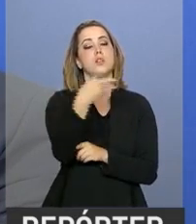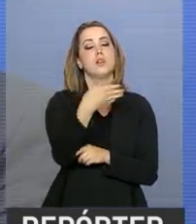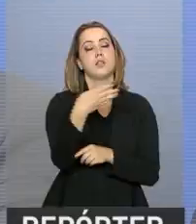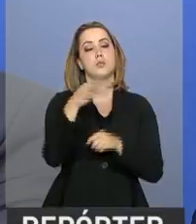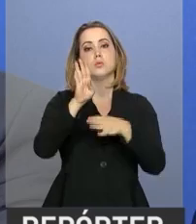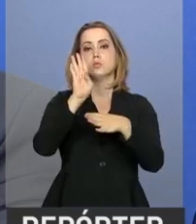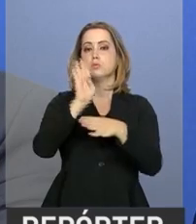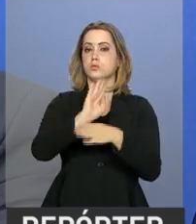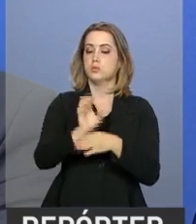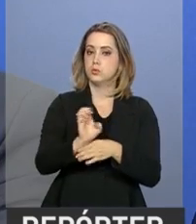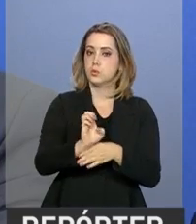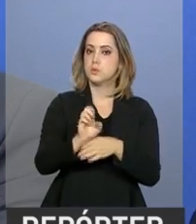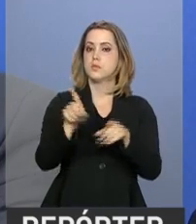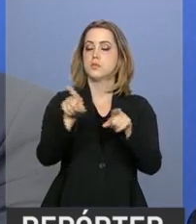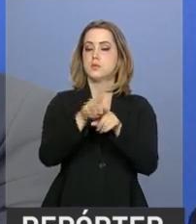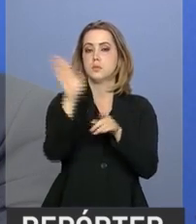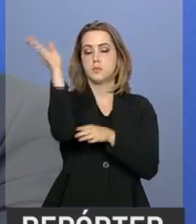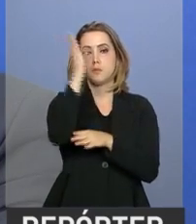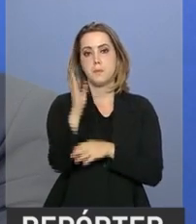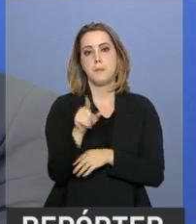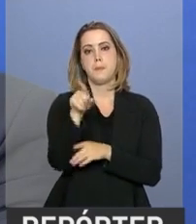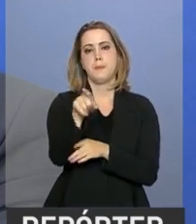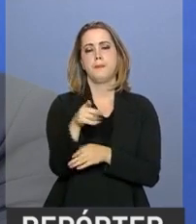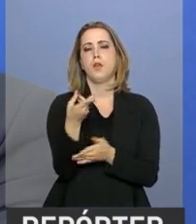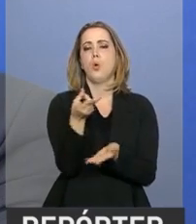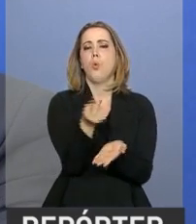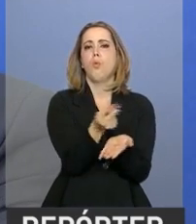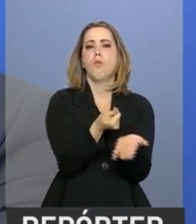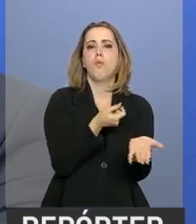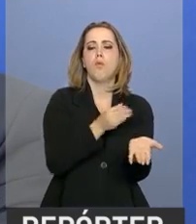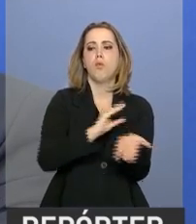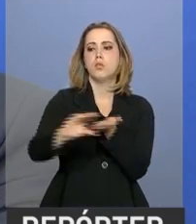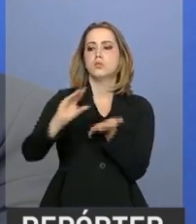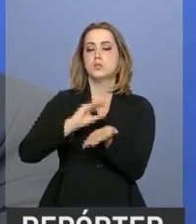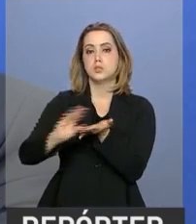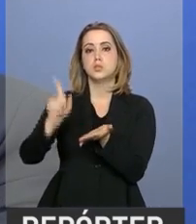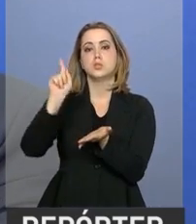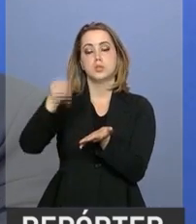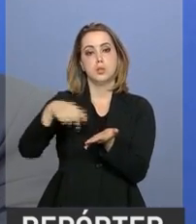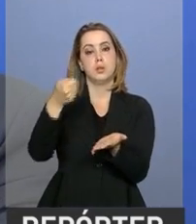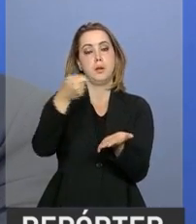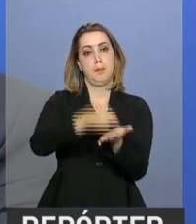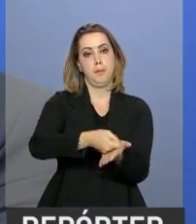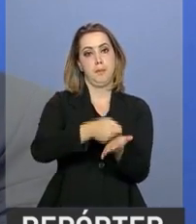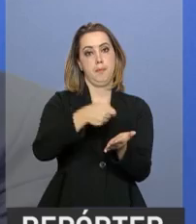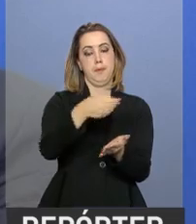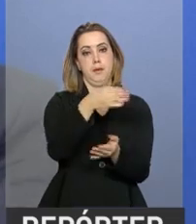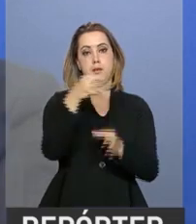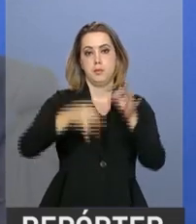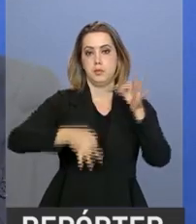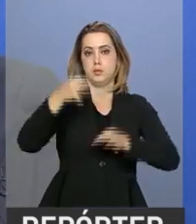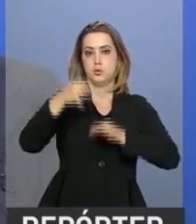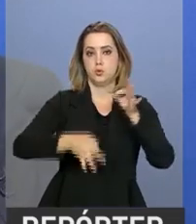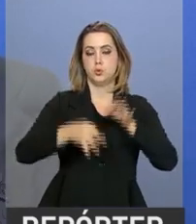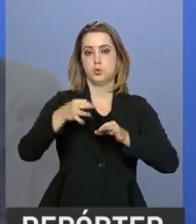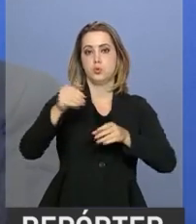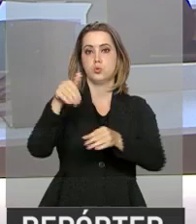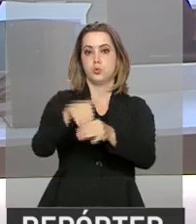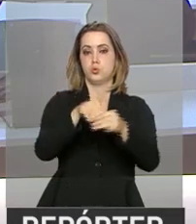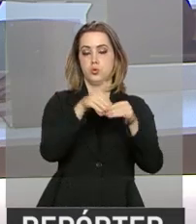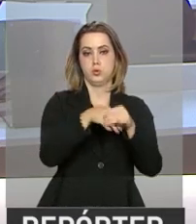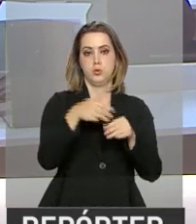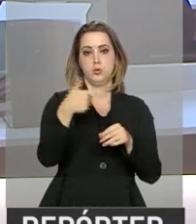brasileiros o custo disso dessa operação que é totalmente arcada pela justiça eleitoral até aqui de 23